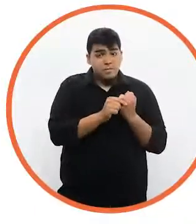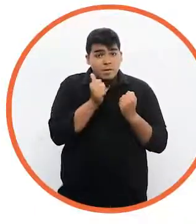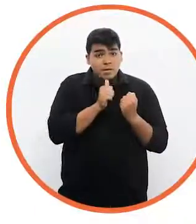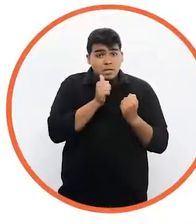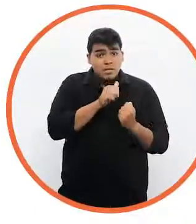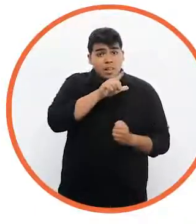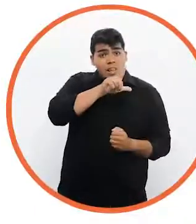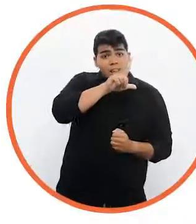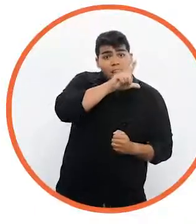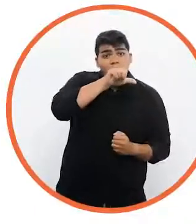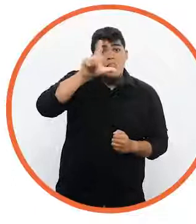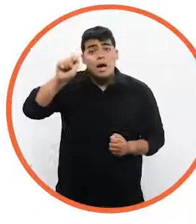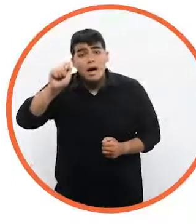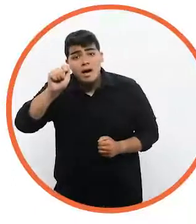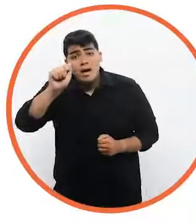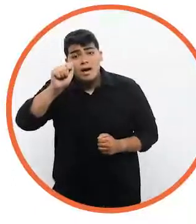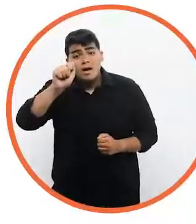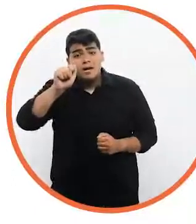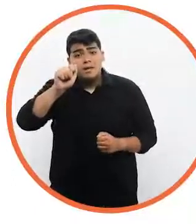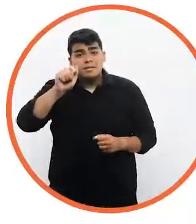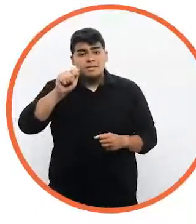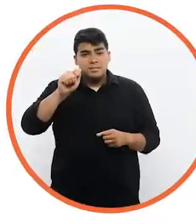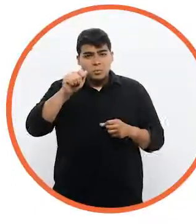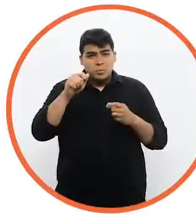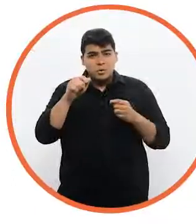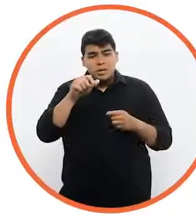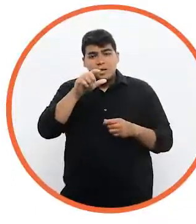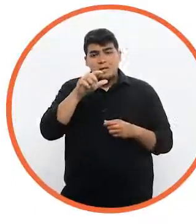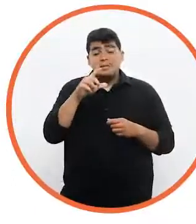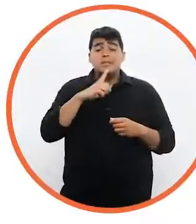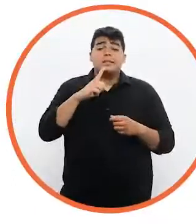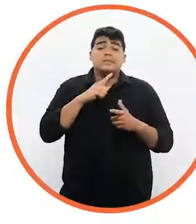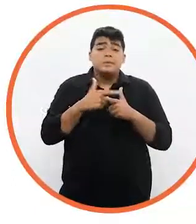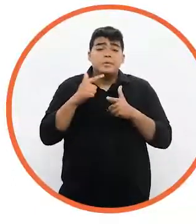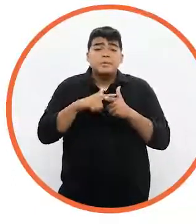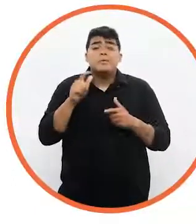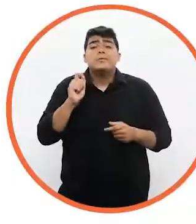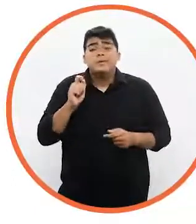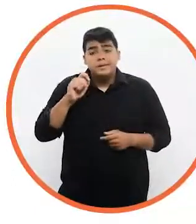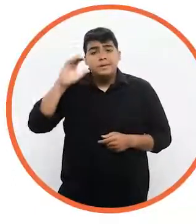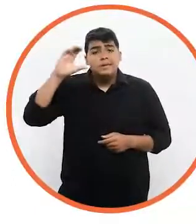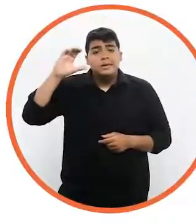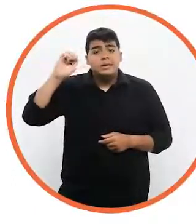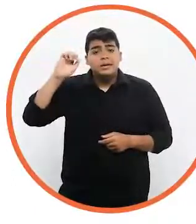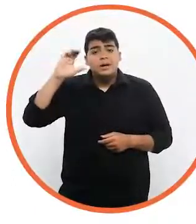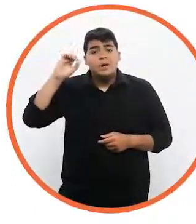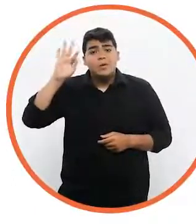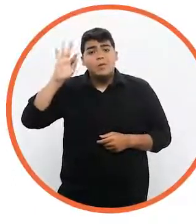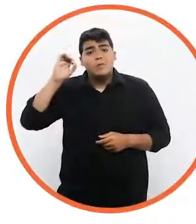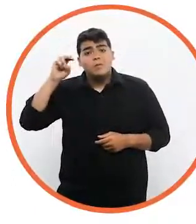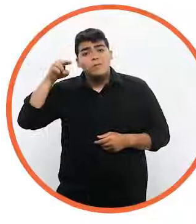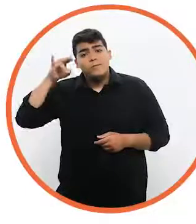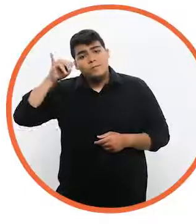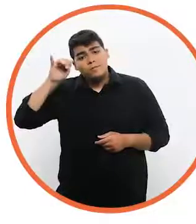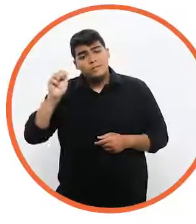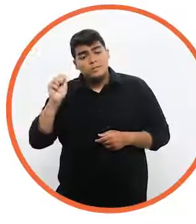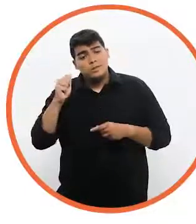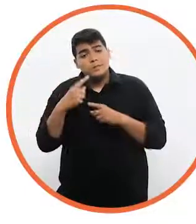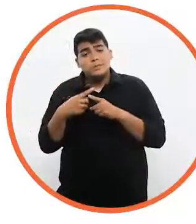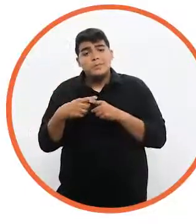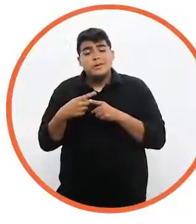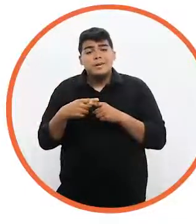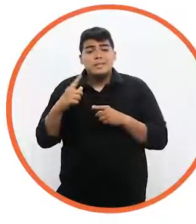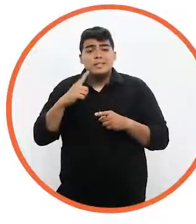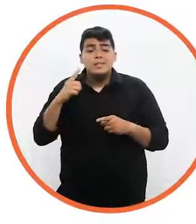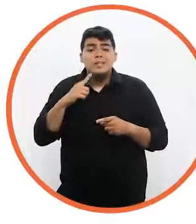lá, a gente vai perceber que existe um problema que é chamado de cacofonia. Esse A ele é tônico e esse